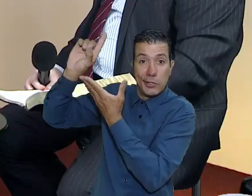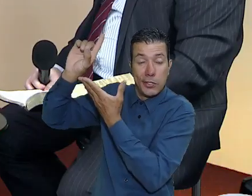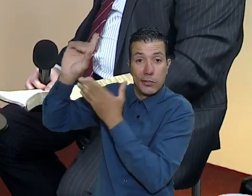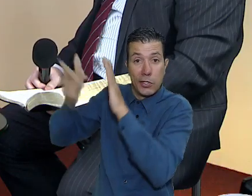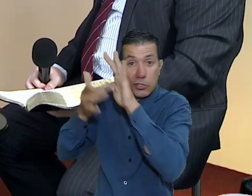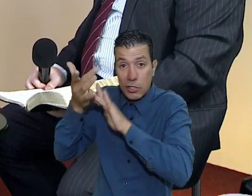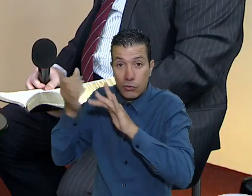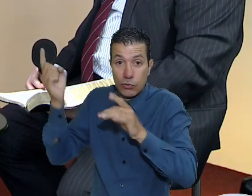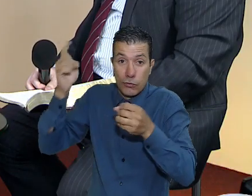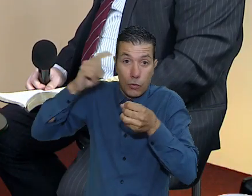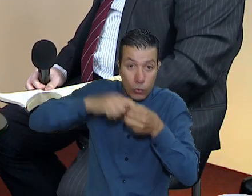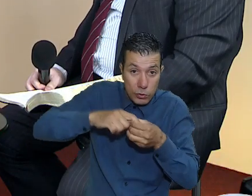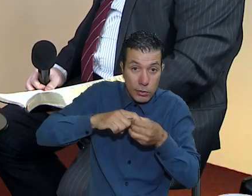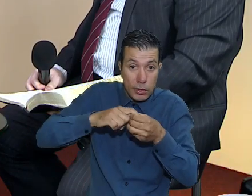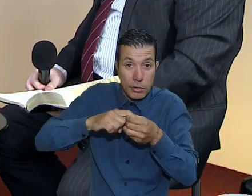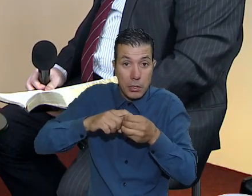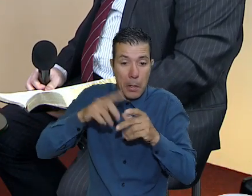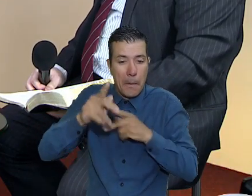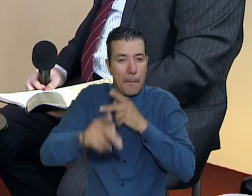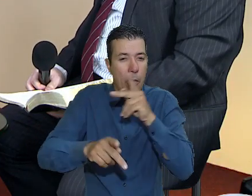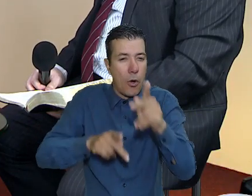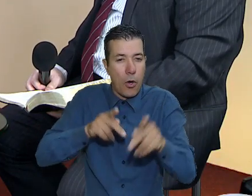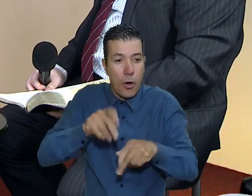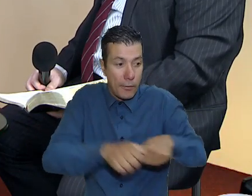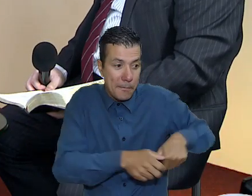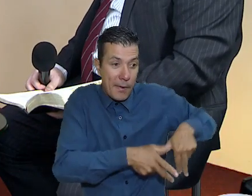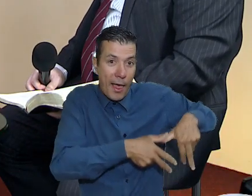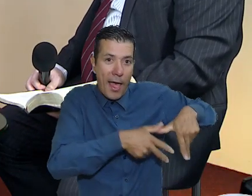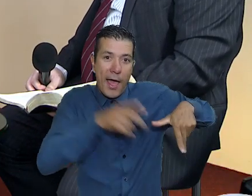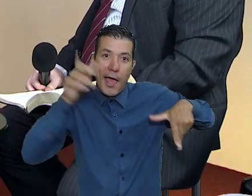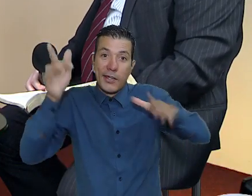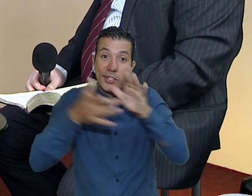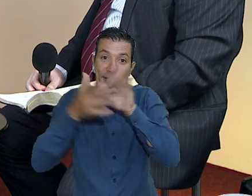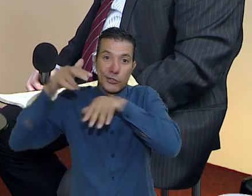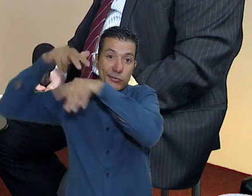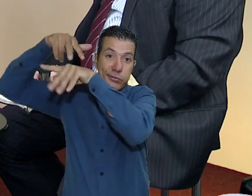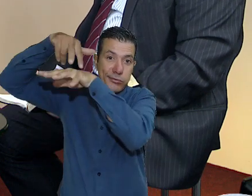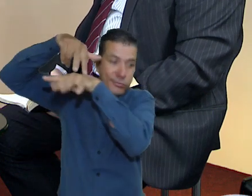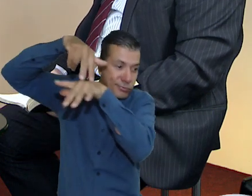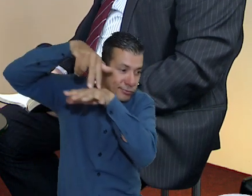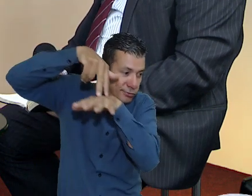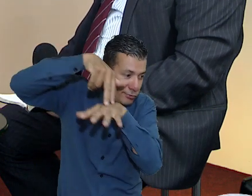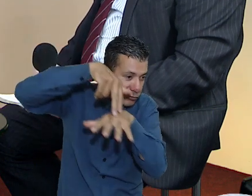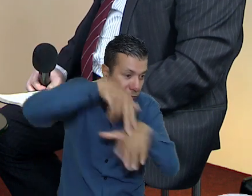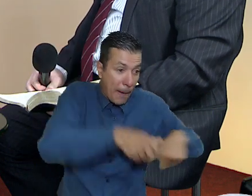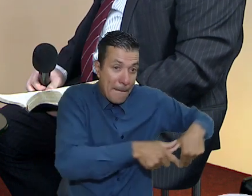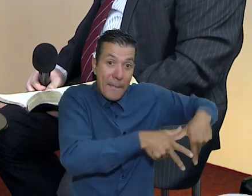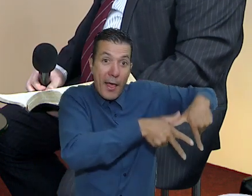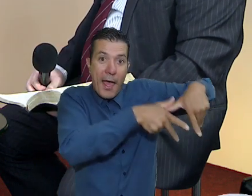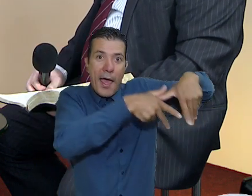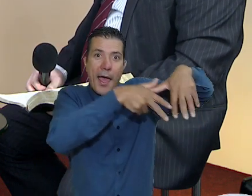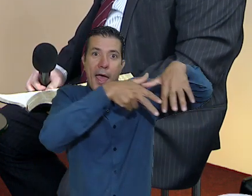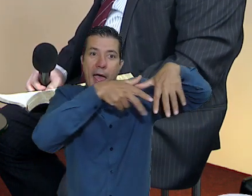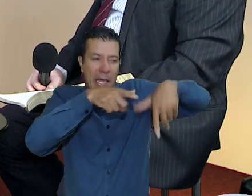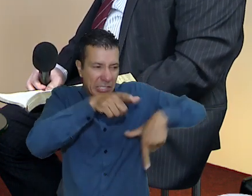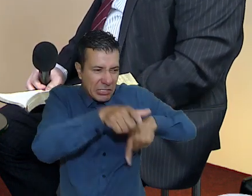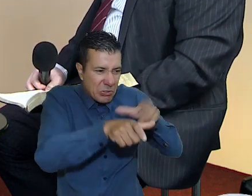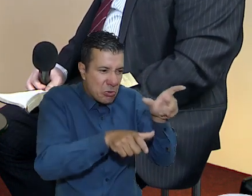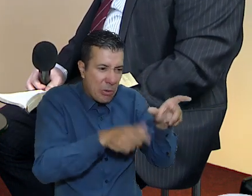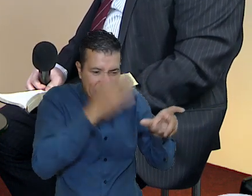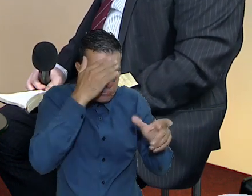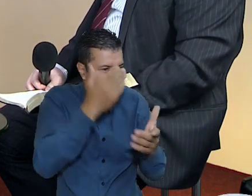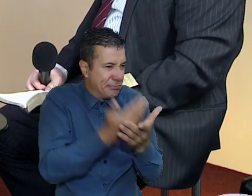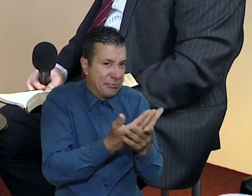Jesus Cristo voltando para buscar o seu povo, e eles não conseguindo suportar toda essa glória. Será exatamente isso que vai acontecer.